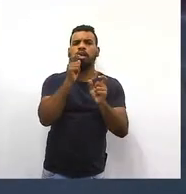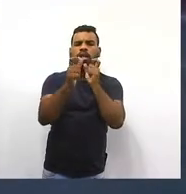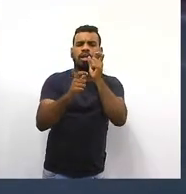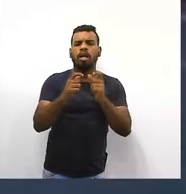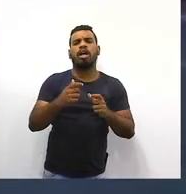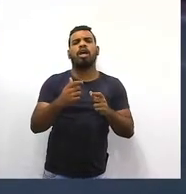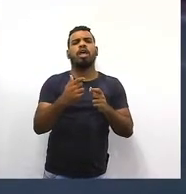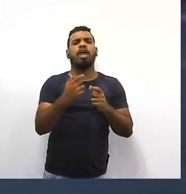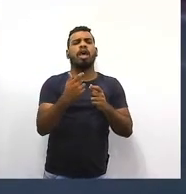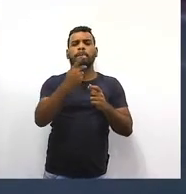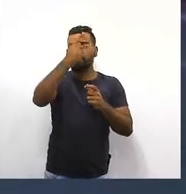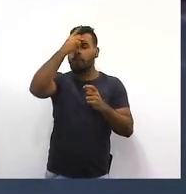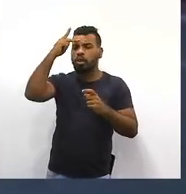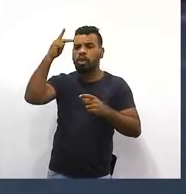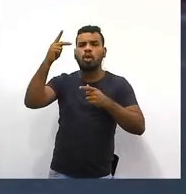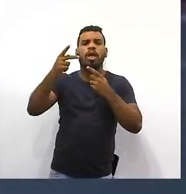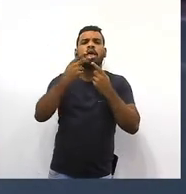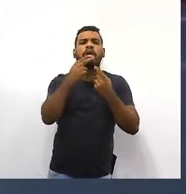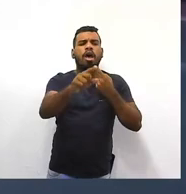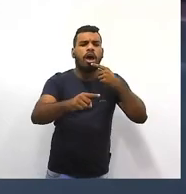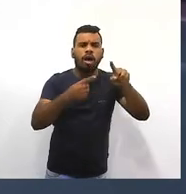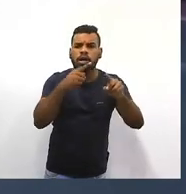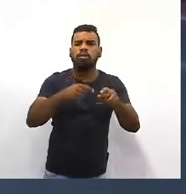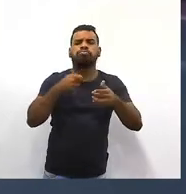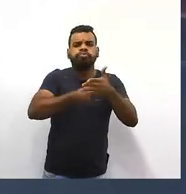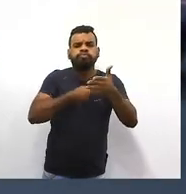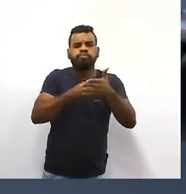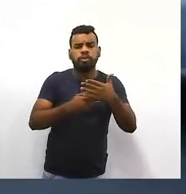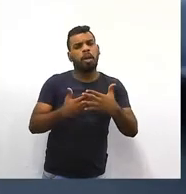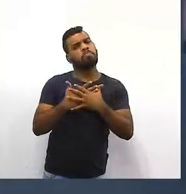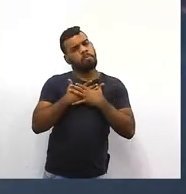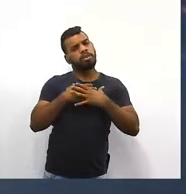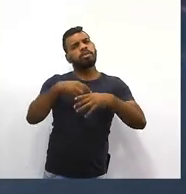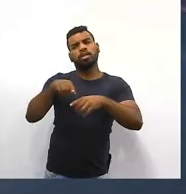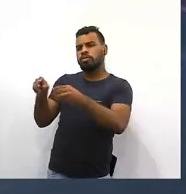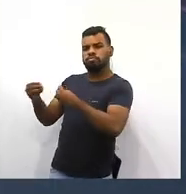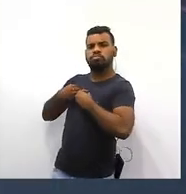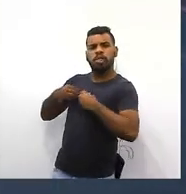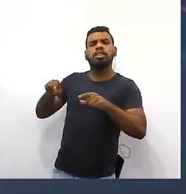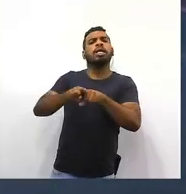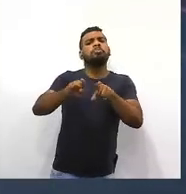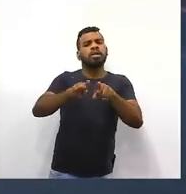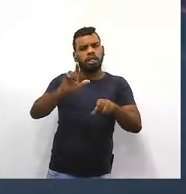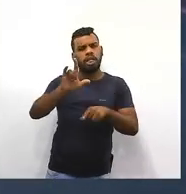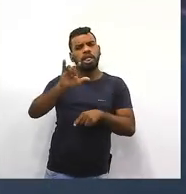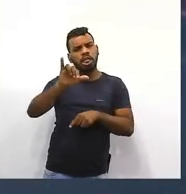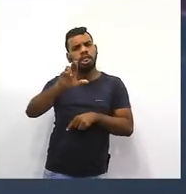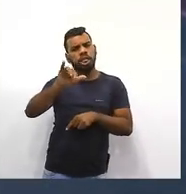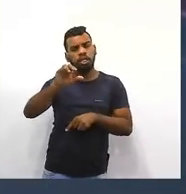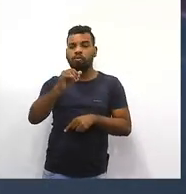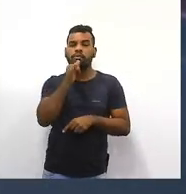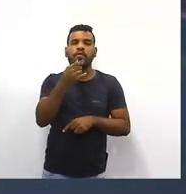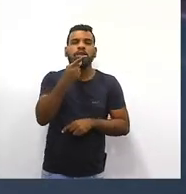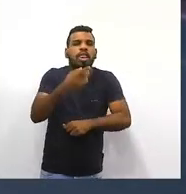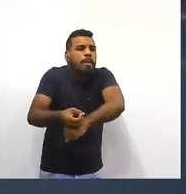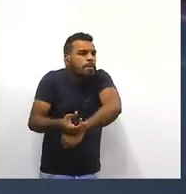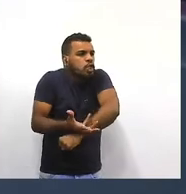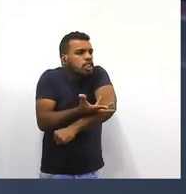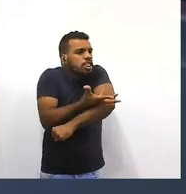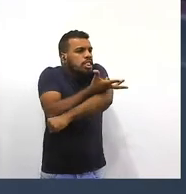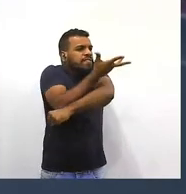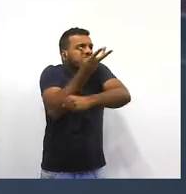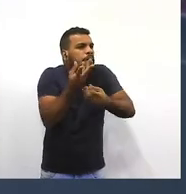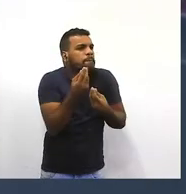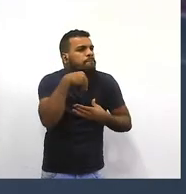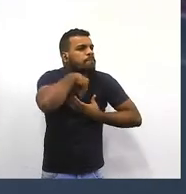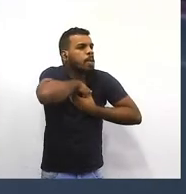vozes de denúncia social, para mim, há também uma carga lírica. Eu não estou falando daquele lírico emotivo,